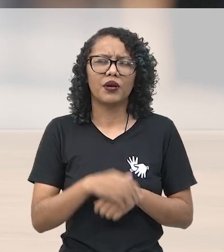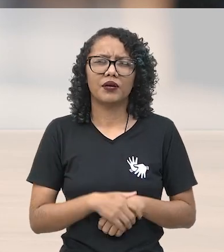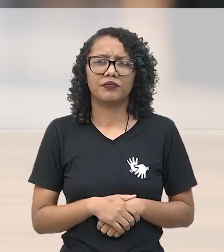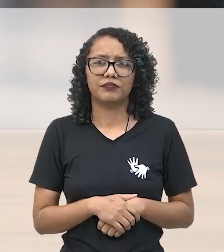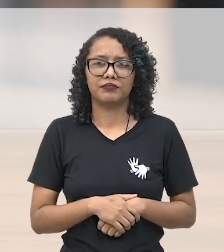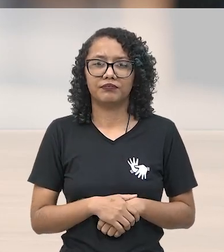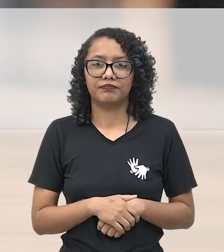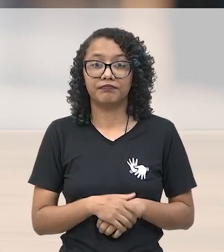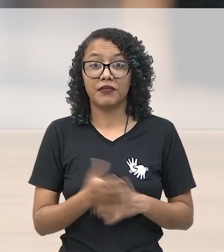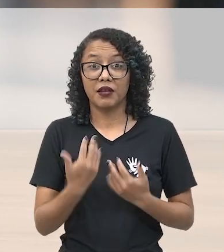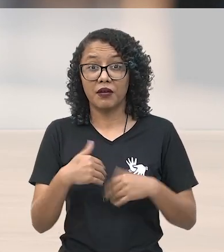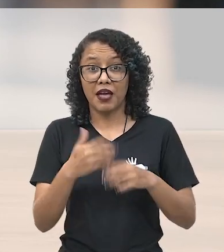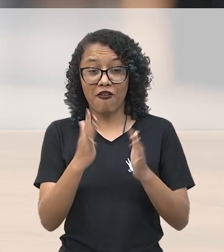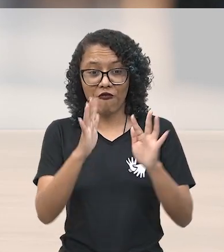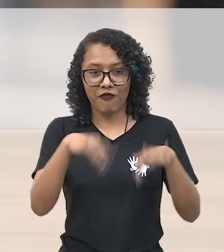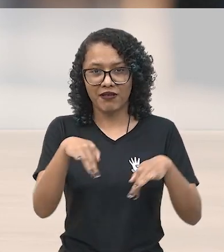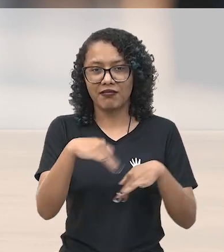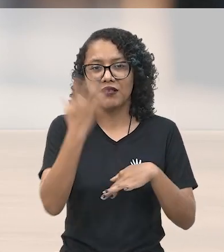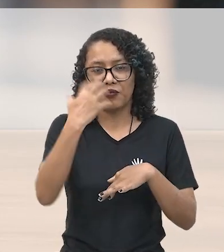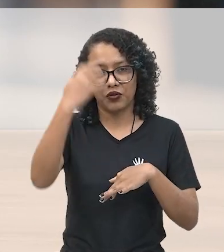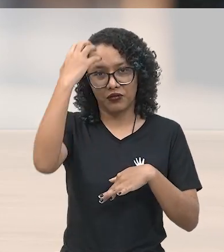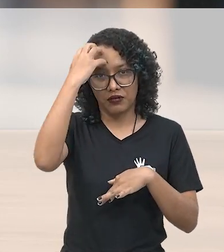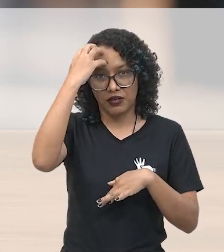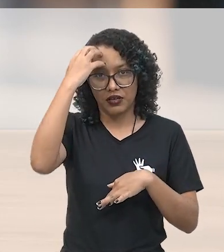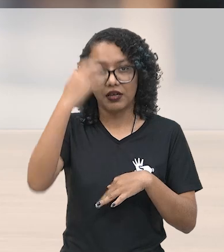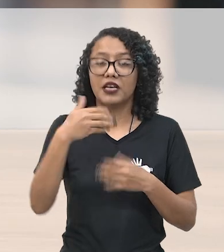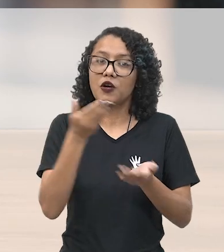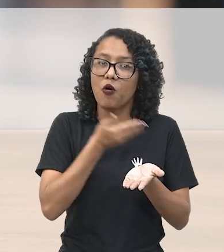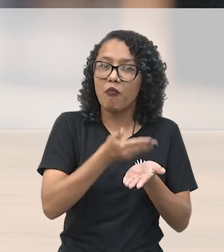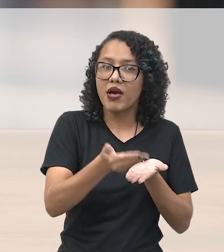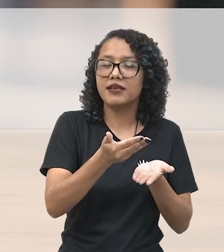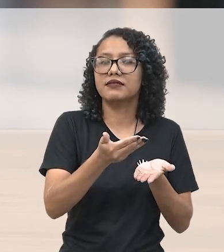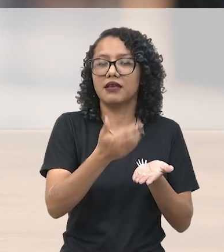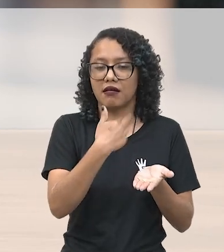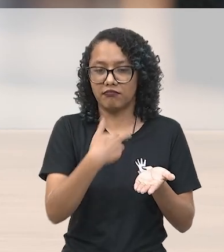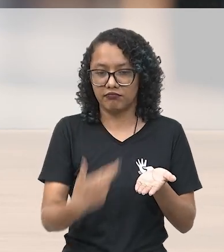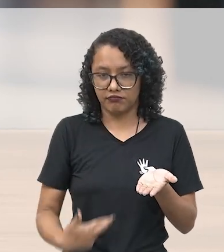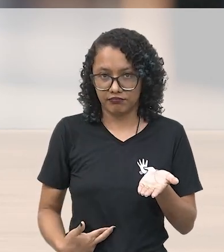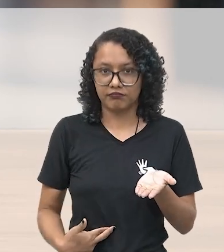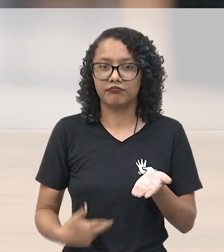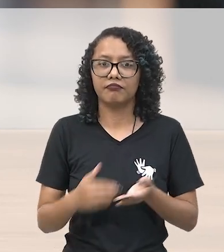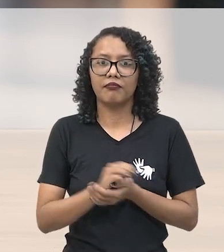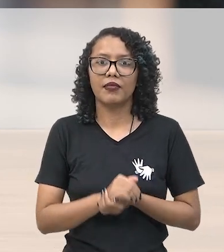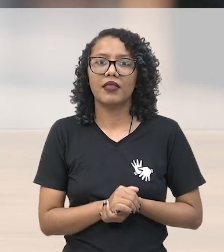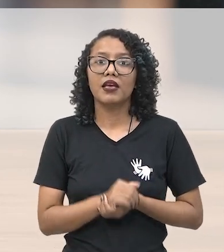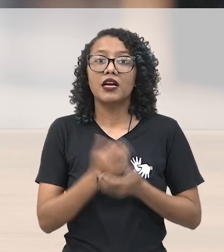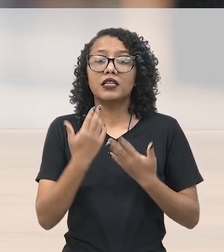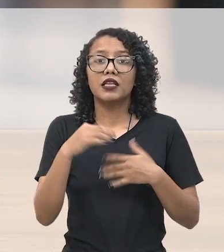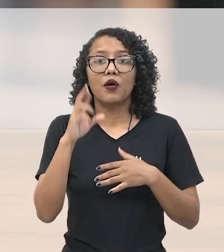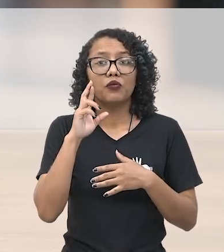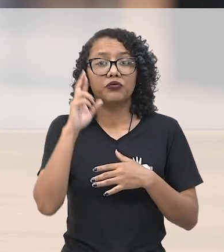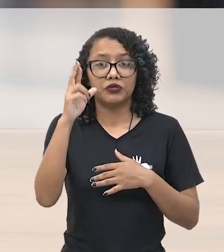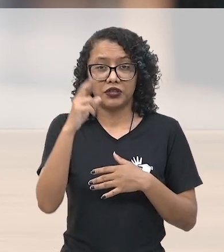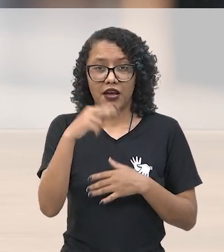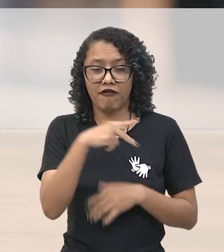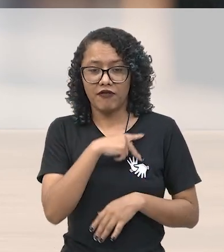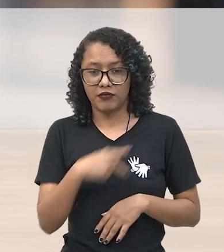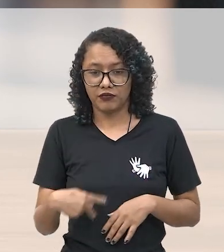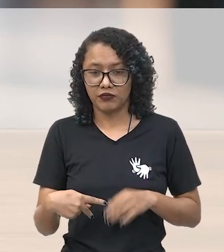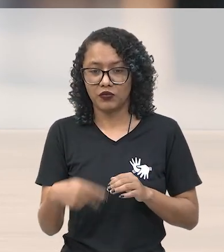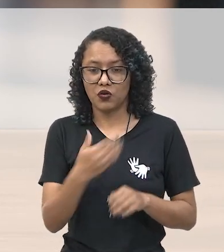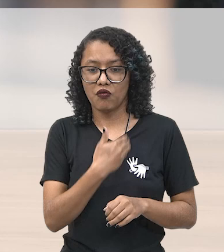a monarquia e ela institui no Brasil uma república. Essa república tem como chefe de Estado e chefe de governo